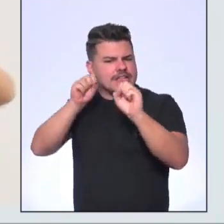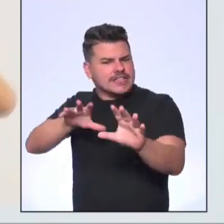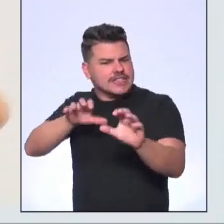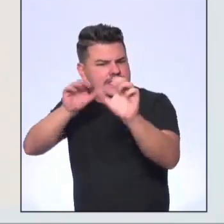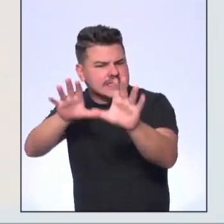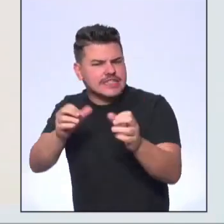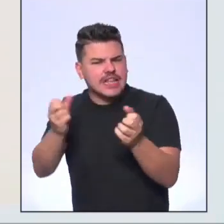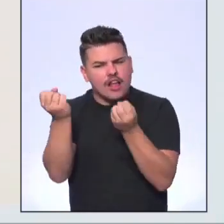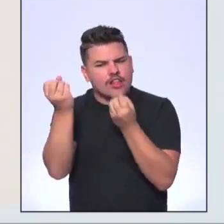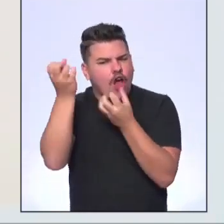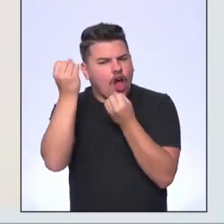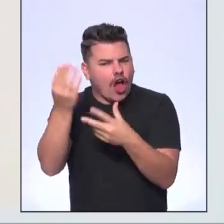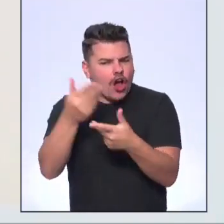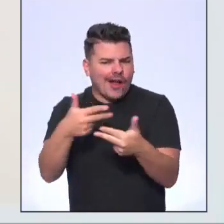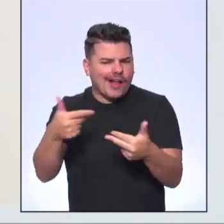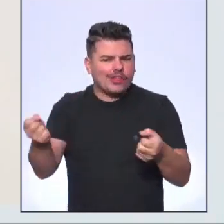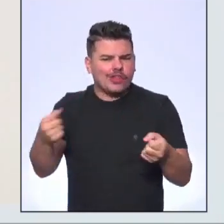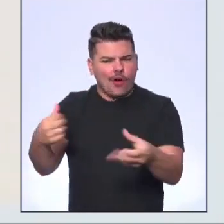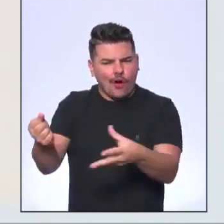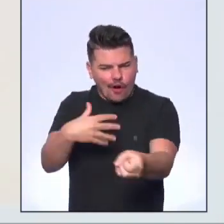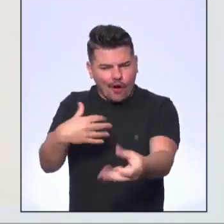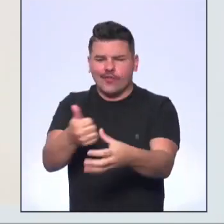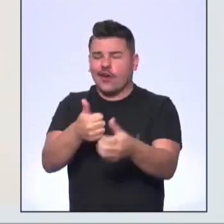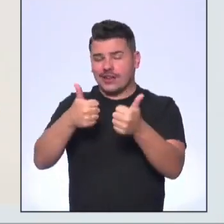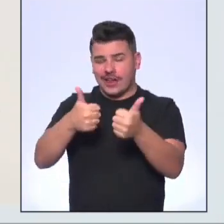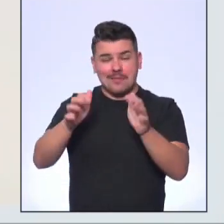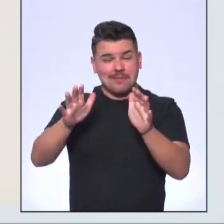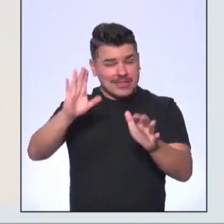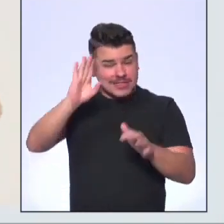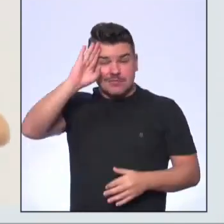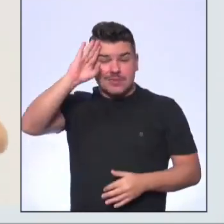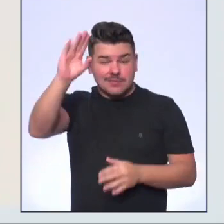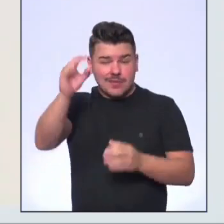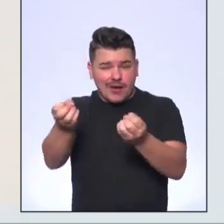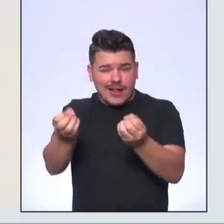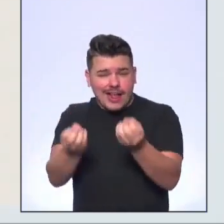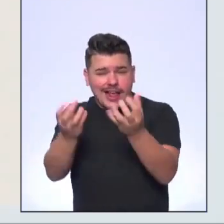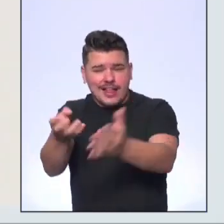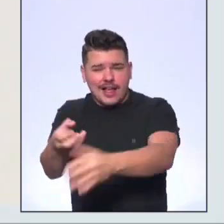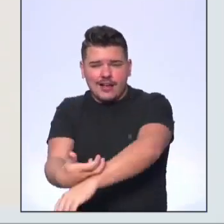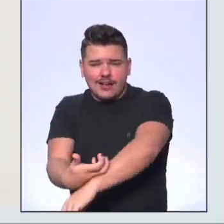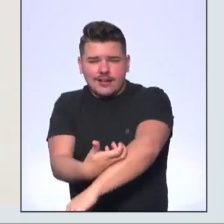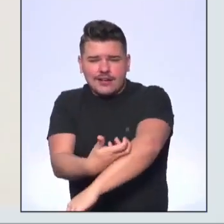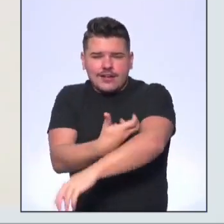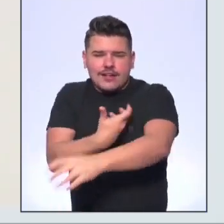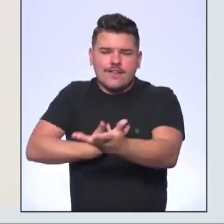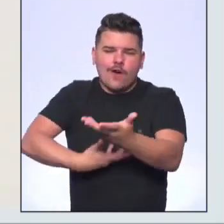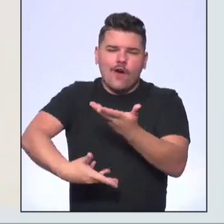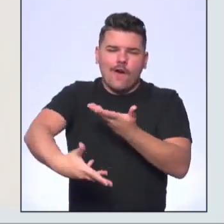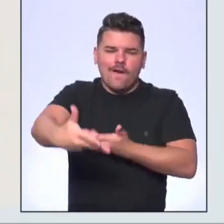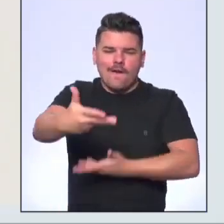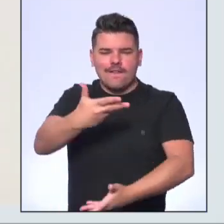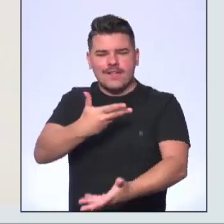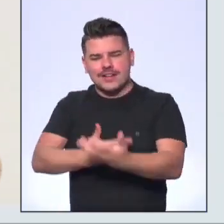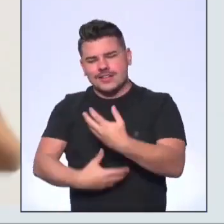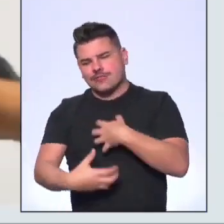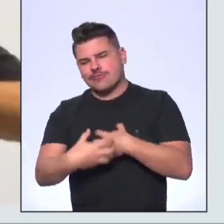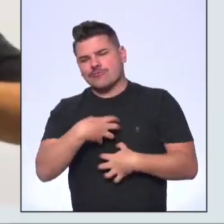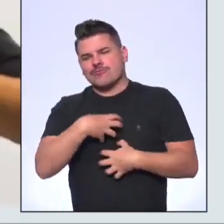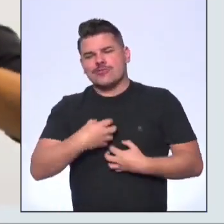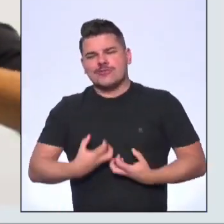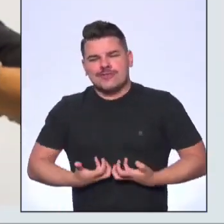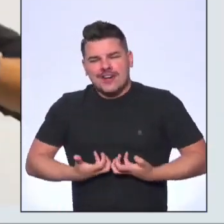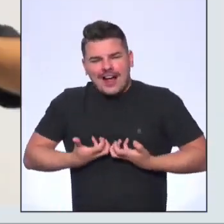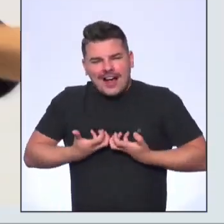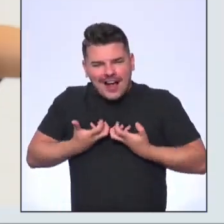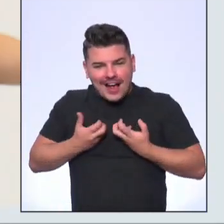noticiam novidades e tal, mas primordialmente é o envolvimento emocional. Esses tipos